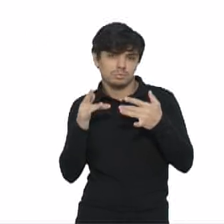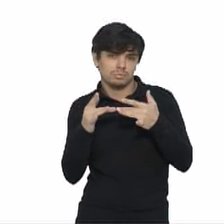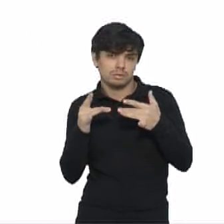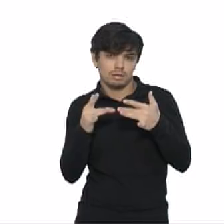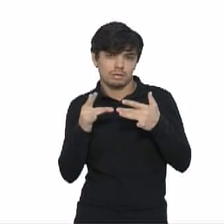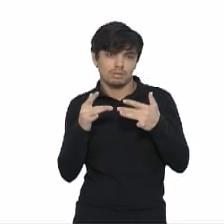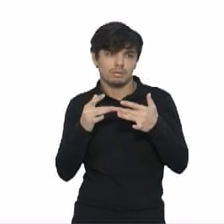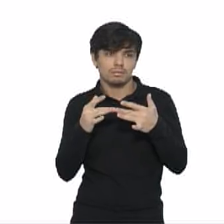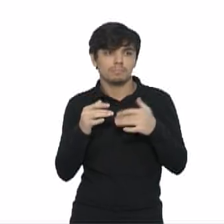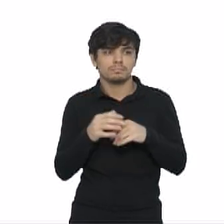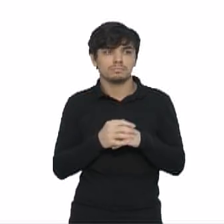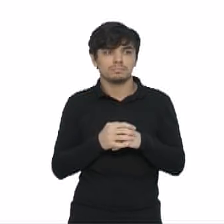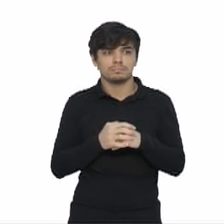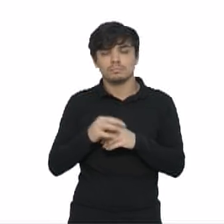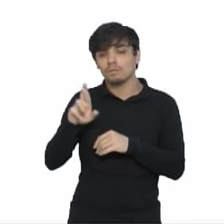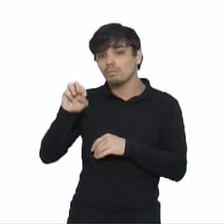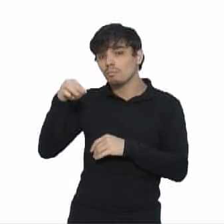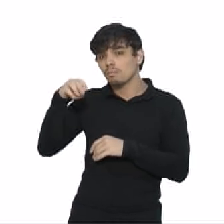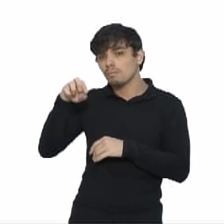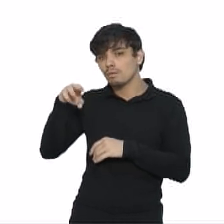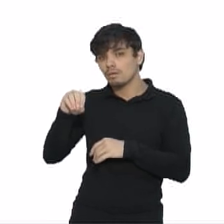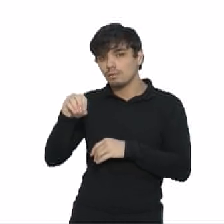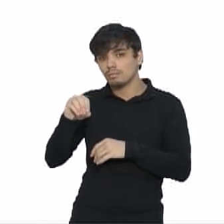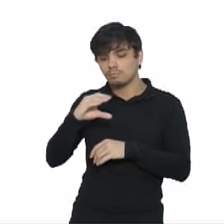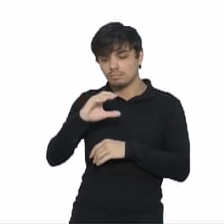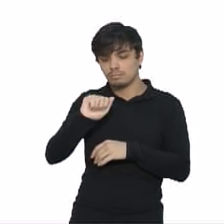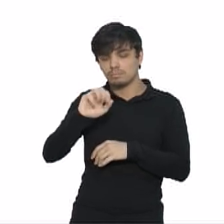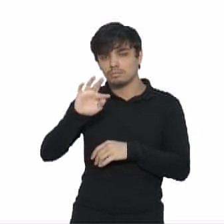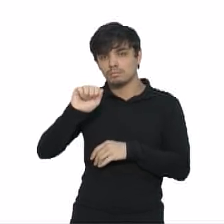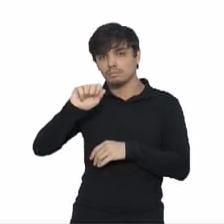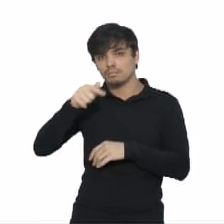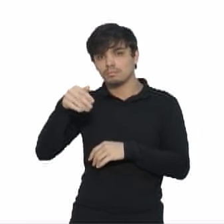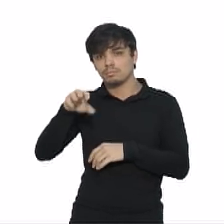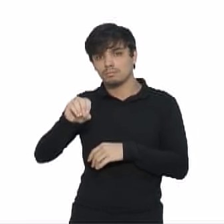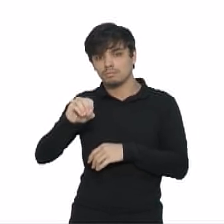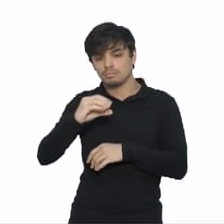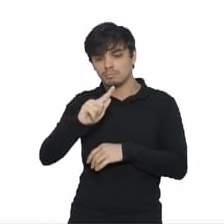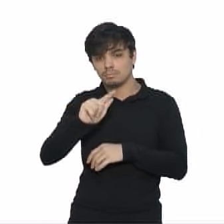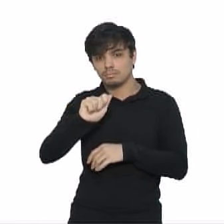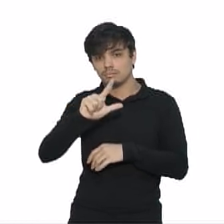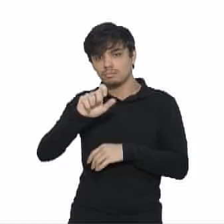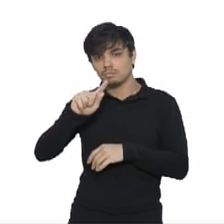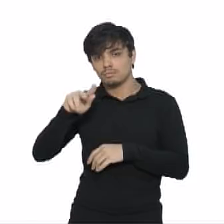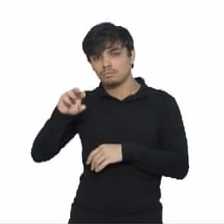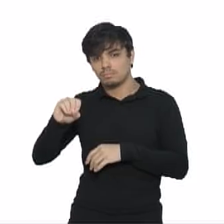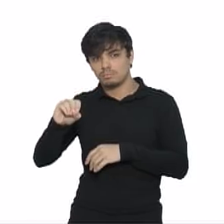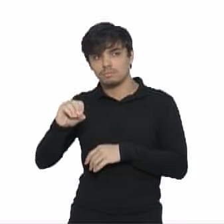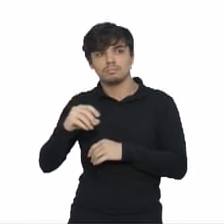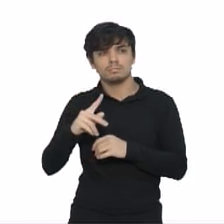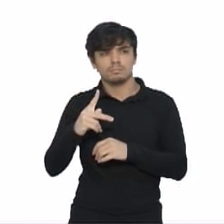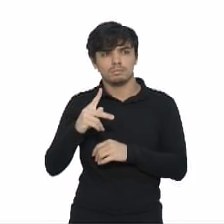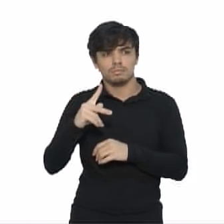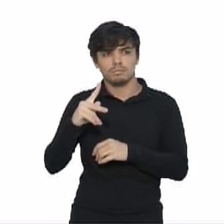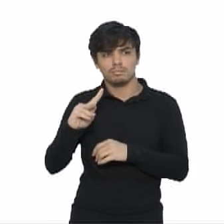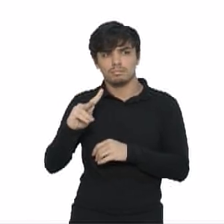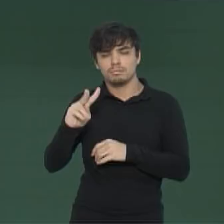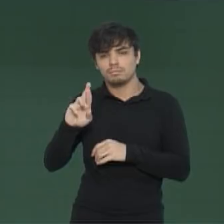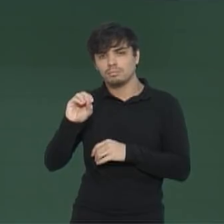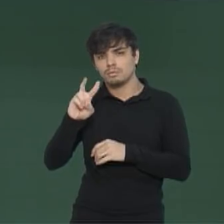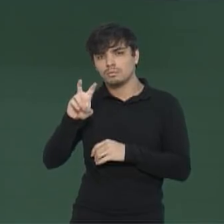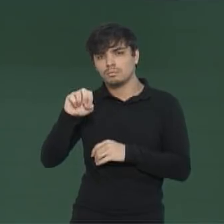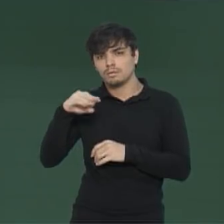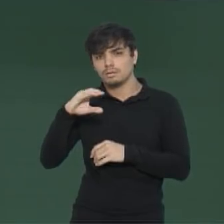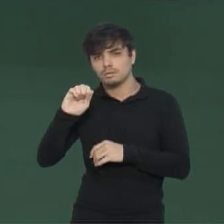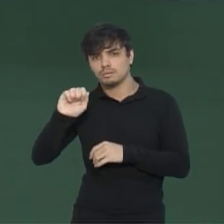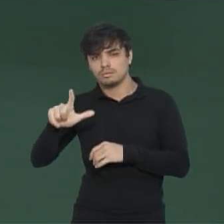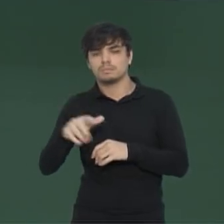contato, como a língua dos romenos, o catalão, o galego e o provençal. São as principais, então,